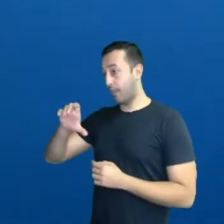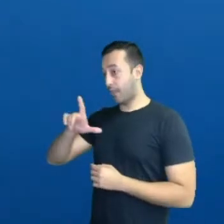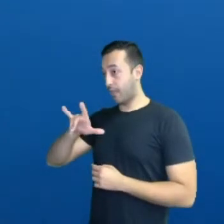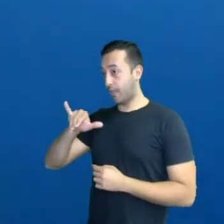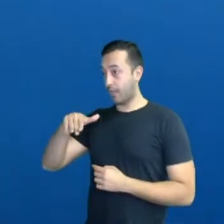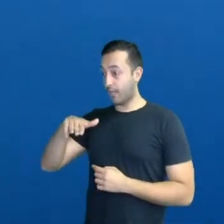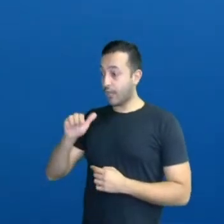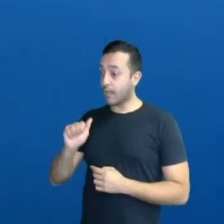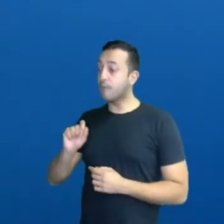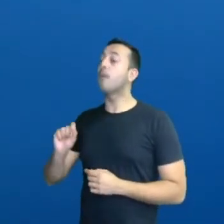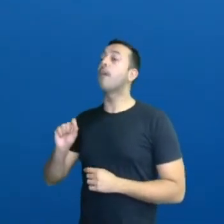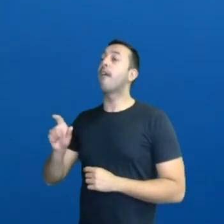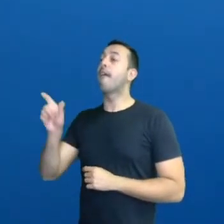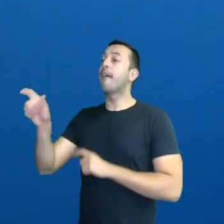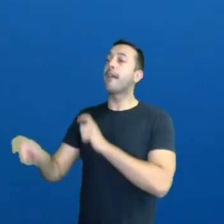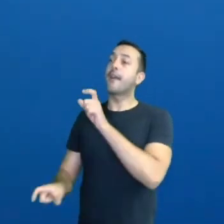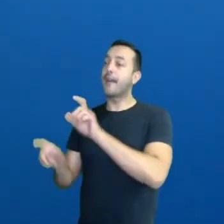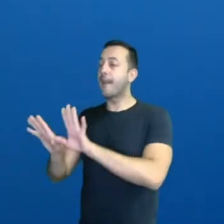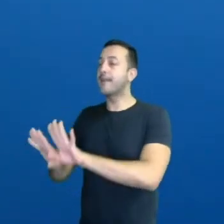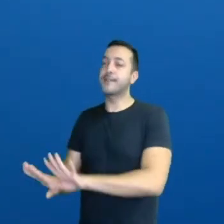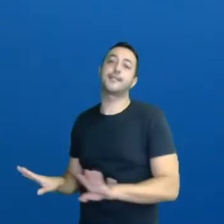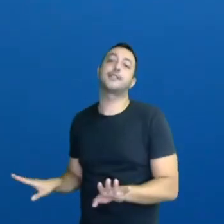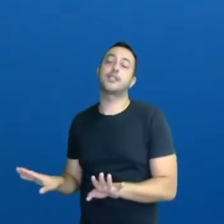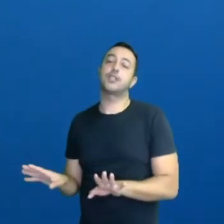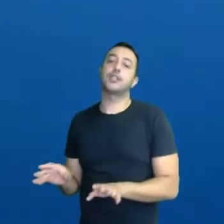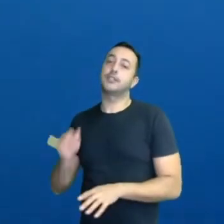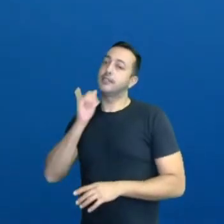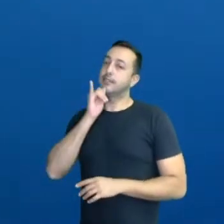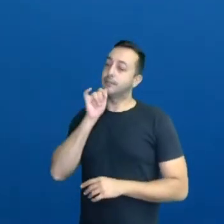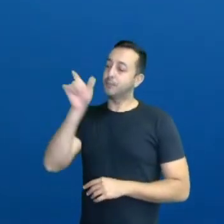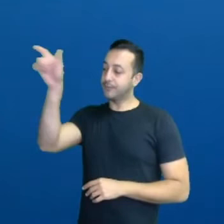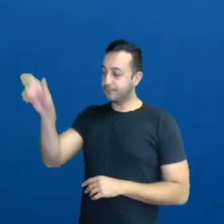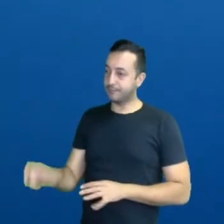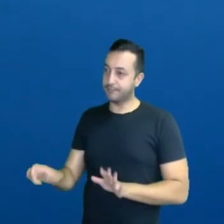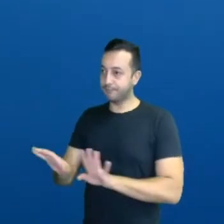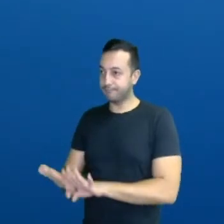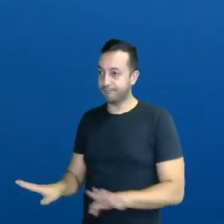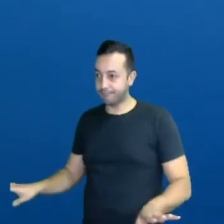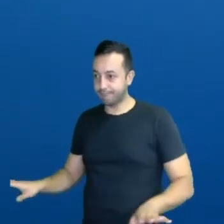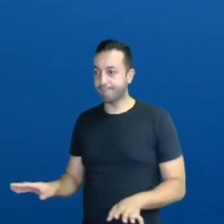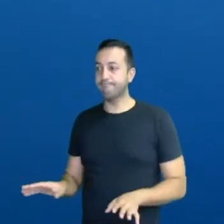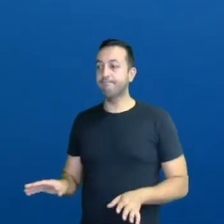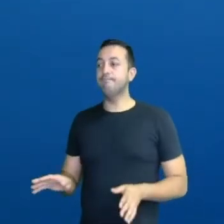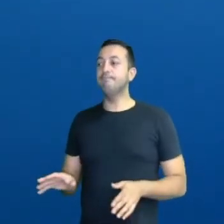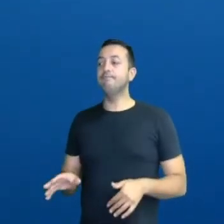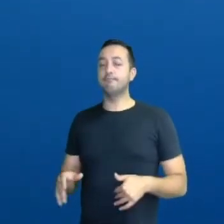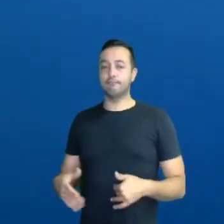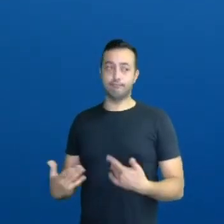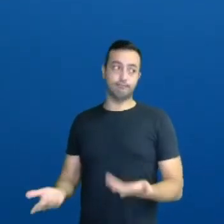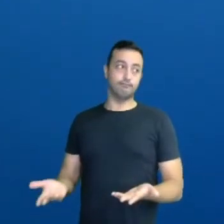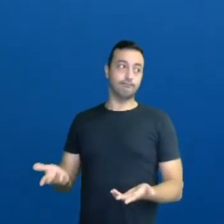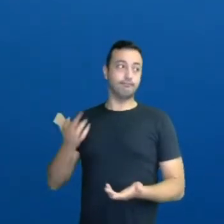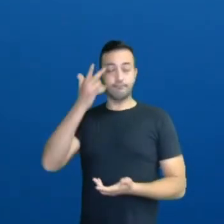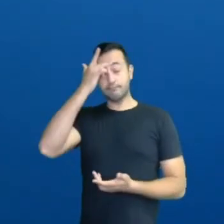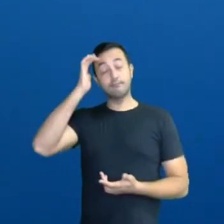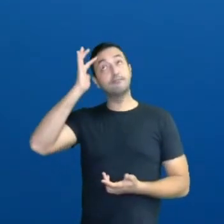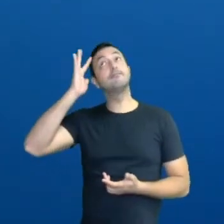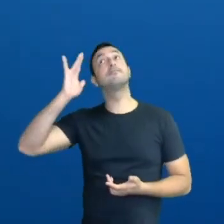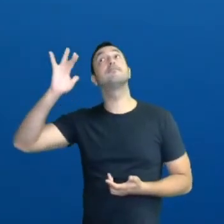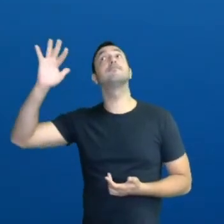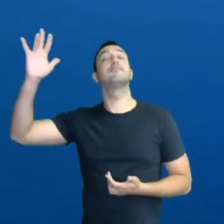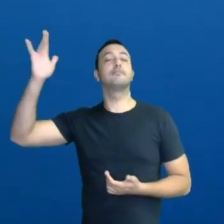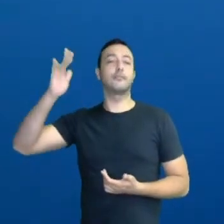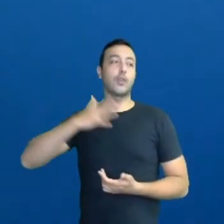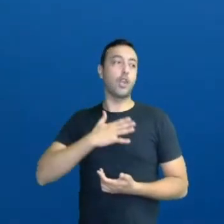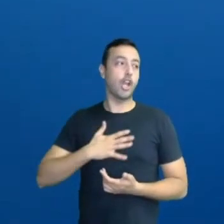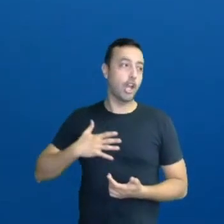a personalidade dele. Ah, eu sou uma pessoa, deixa eu ver assim, eu sou uma pessoa sonhadora.